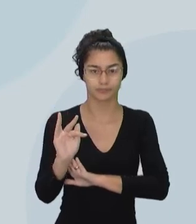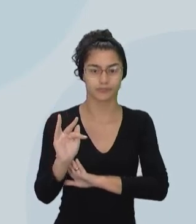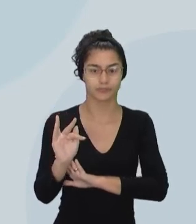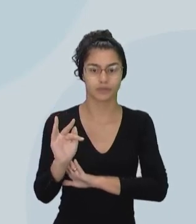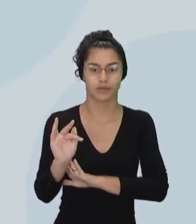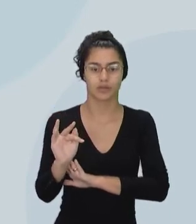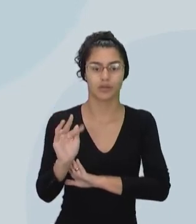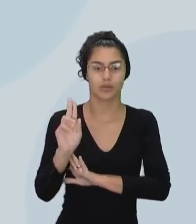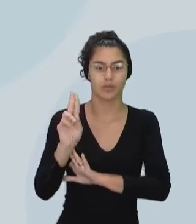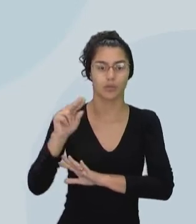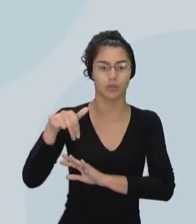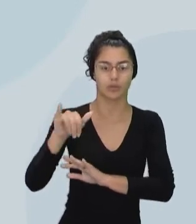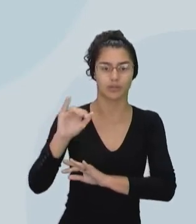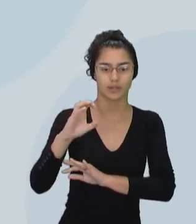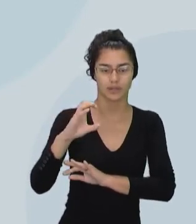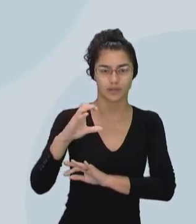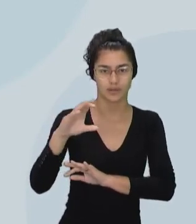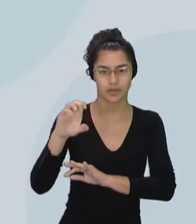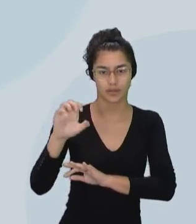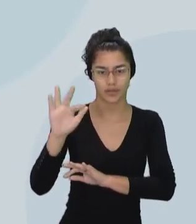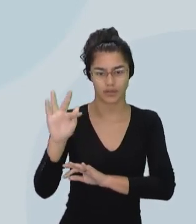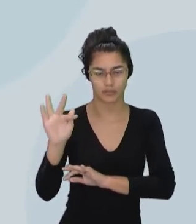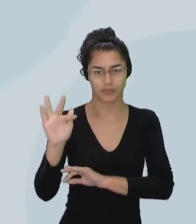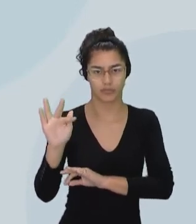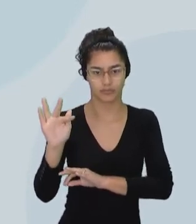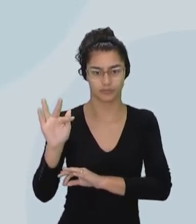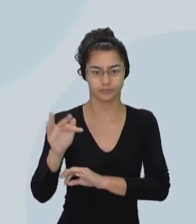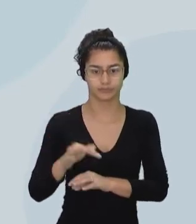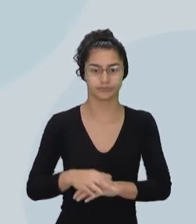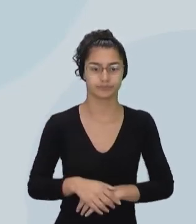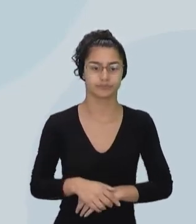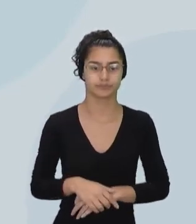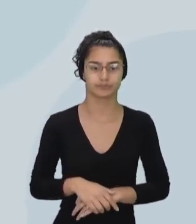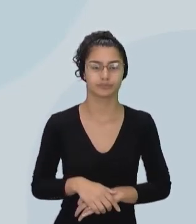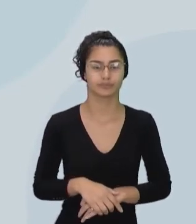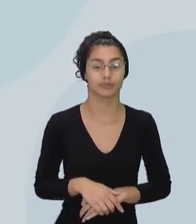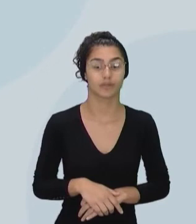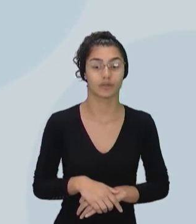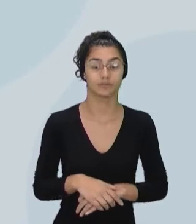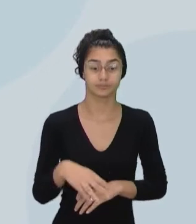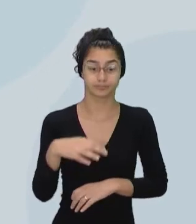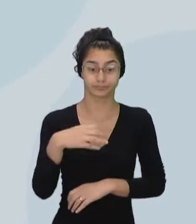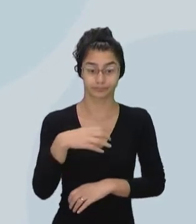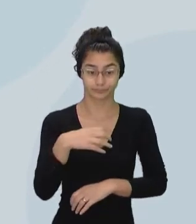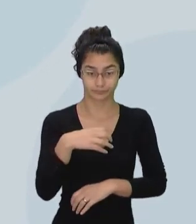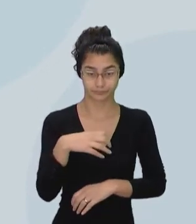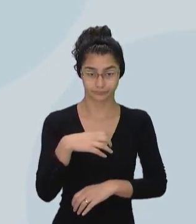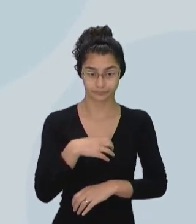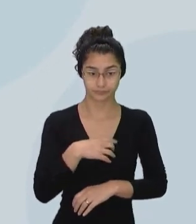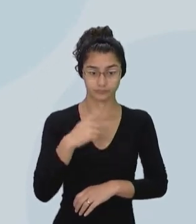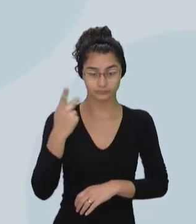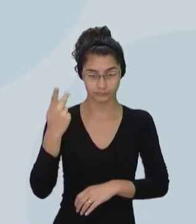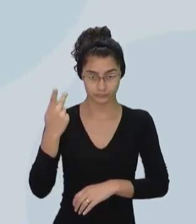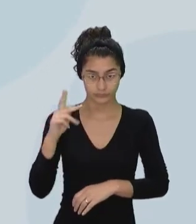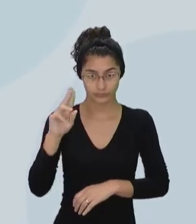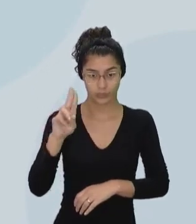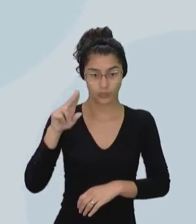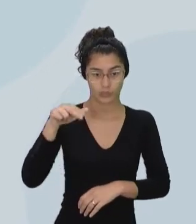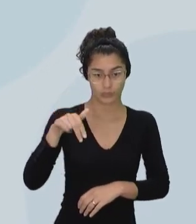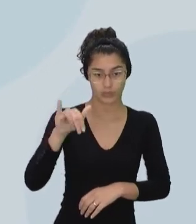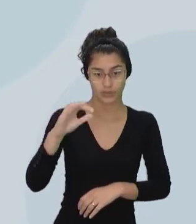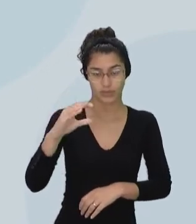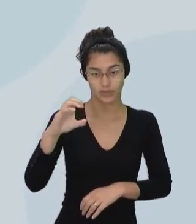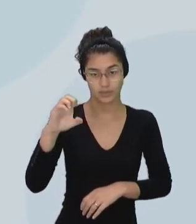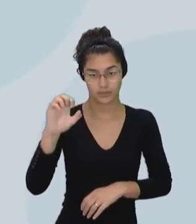a sigla está aparecendo aí para vocês, é essa aqui, olha, é a Unicef. Então, de acordo aí com a Unicef, que é o Fundo